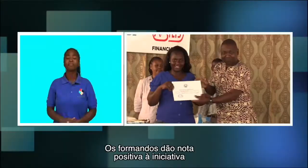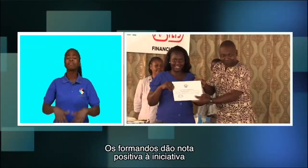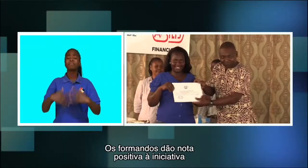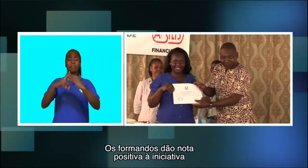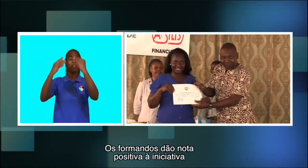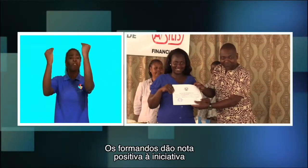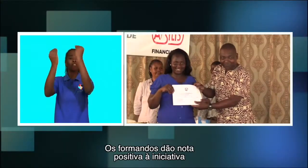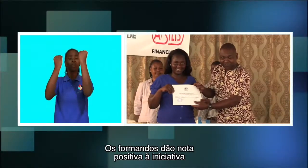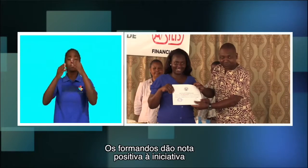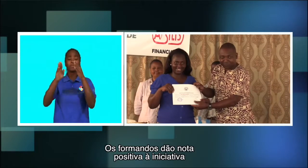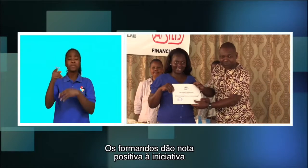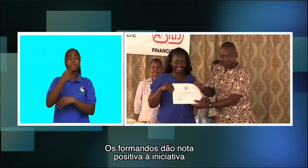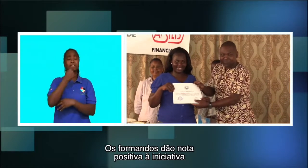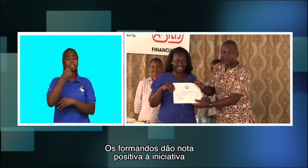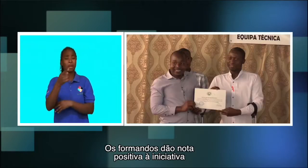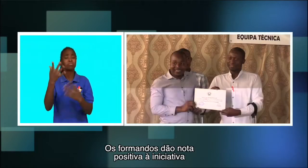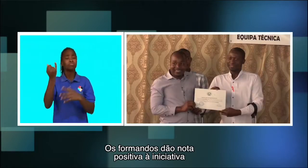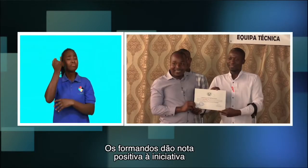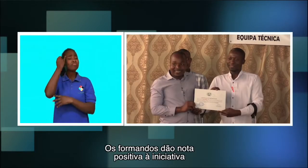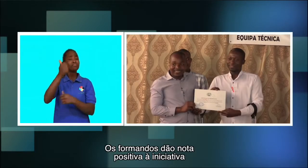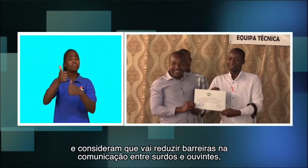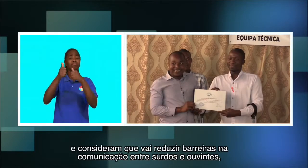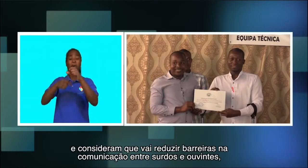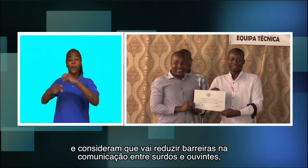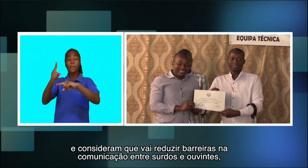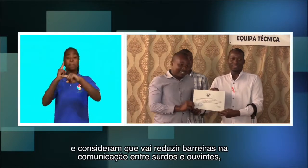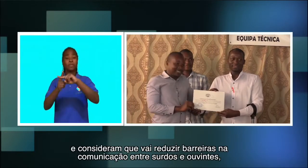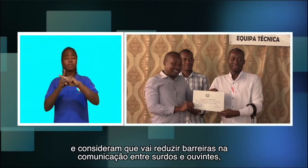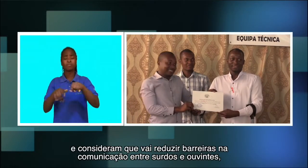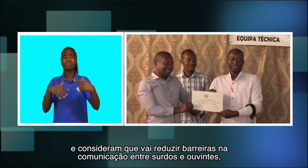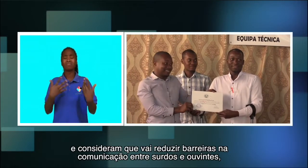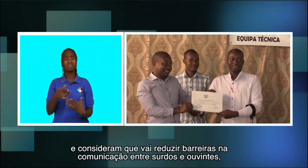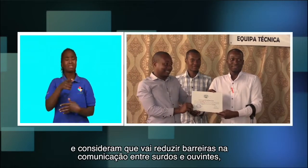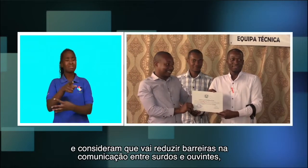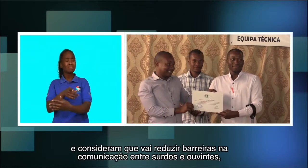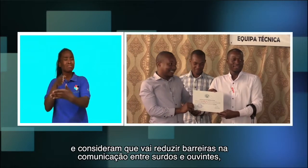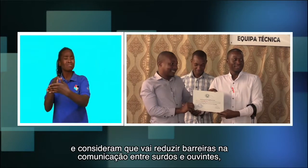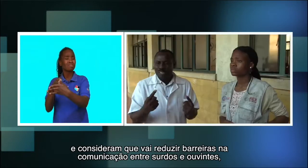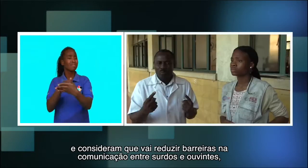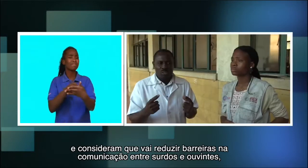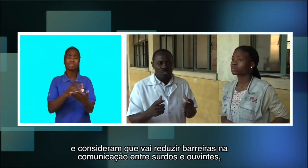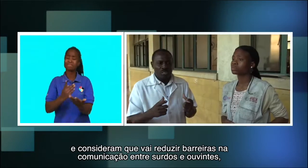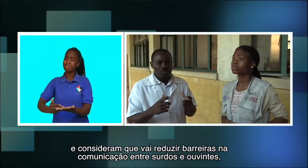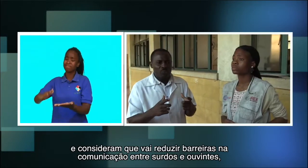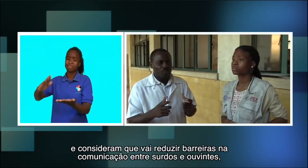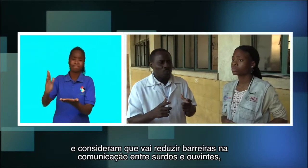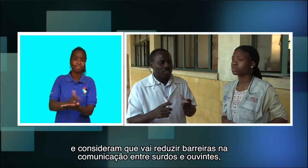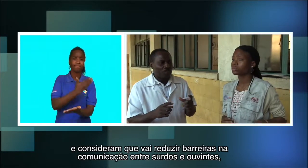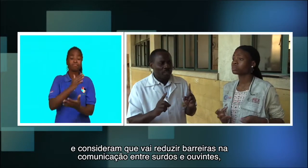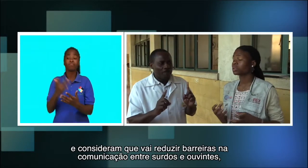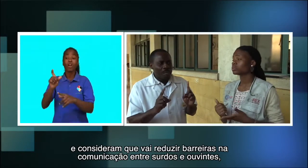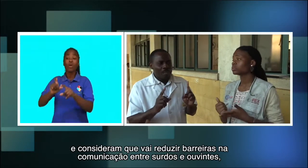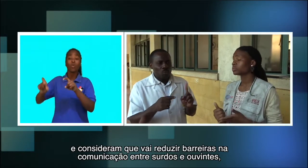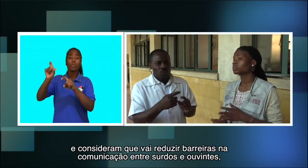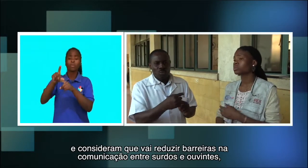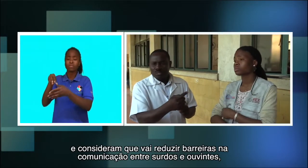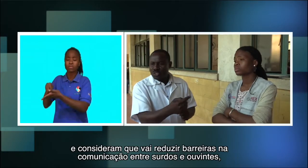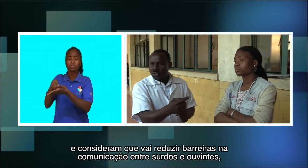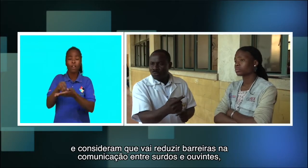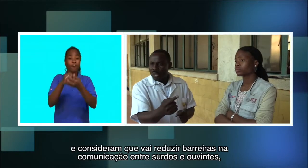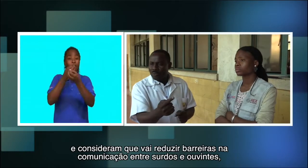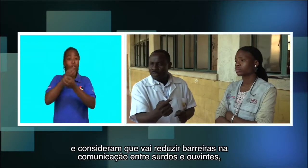Os formadores dão nota positiva à iniciativa e consideram que vai reduzir a barreira na comunicação entre